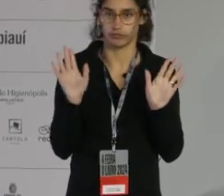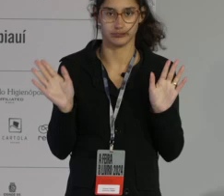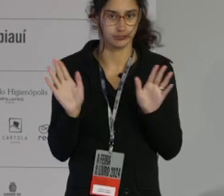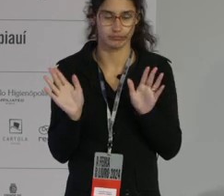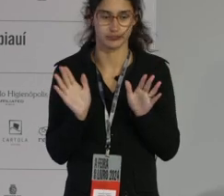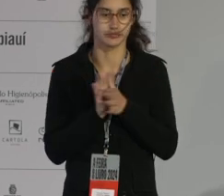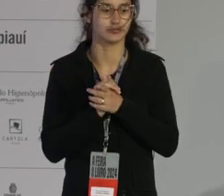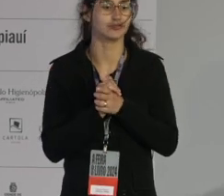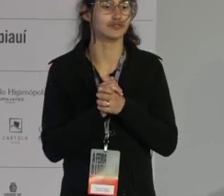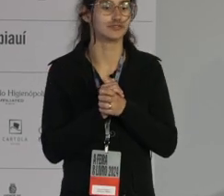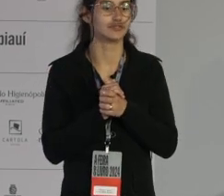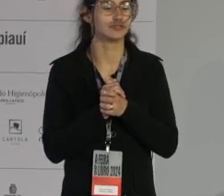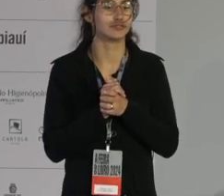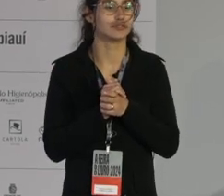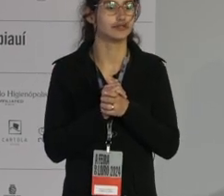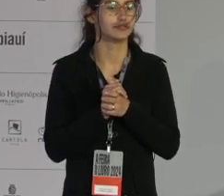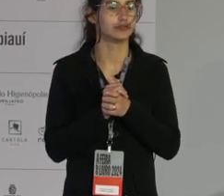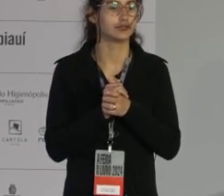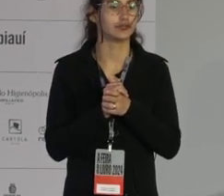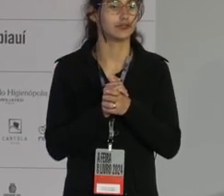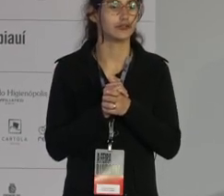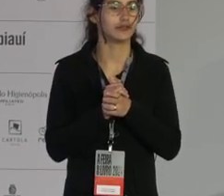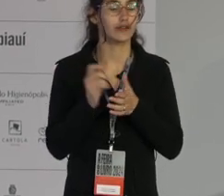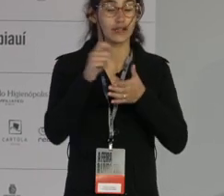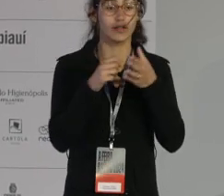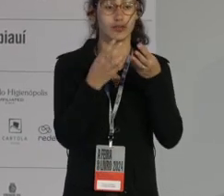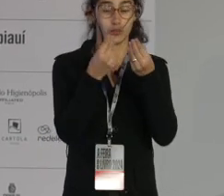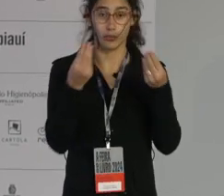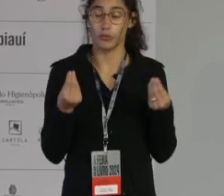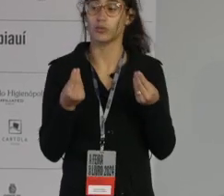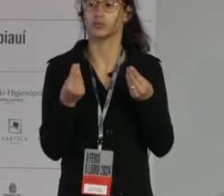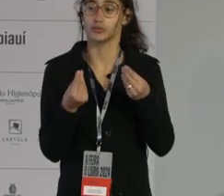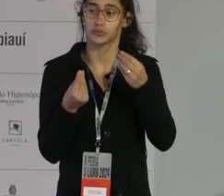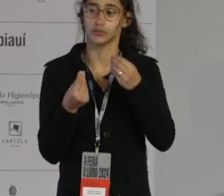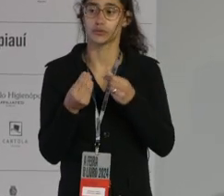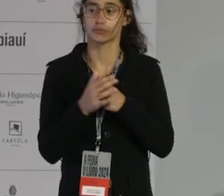não. Escrevi assim, bastante.